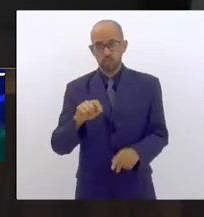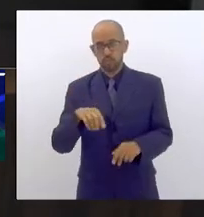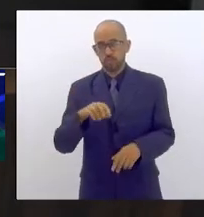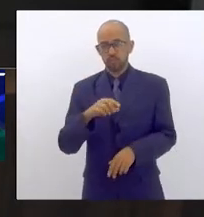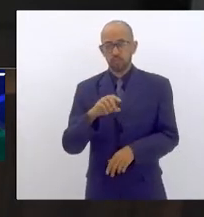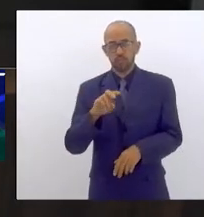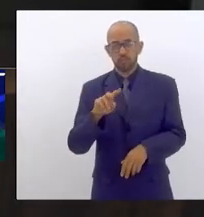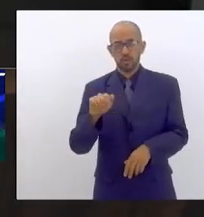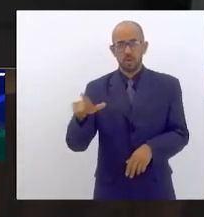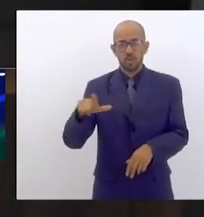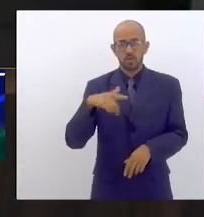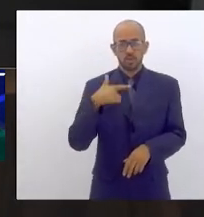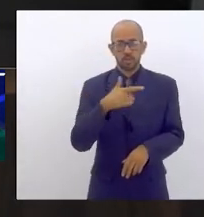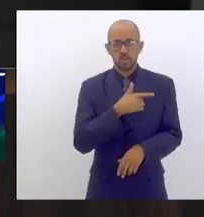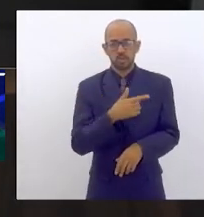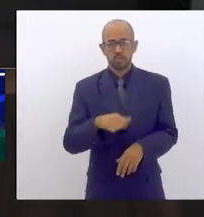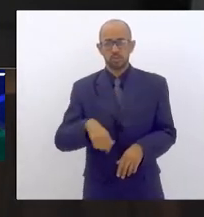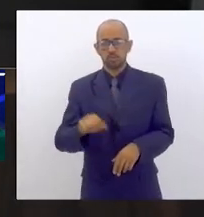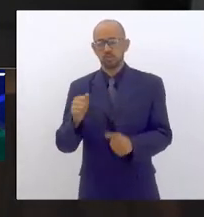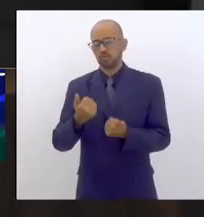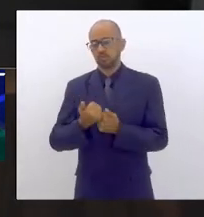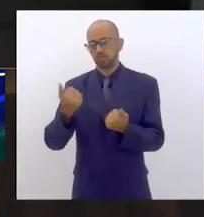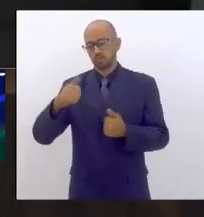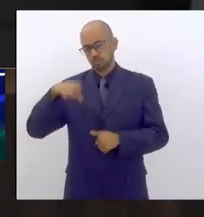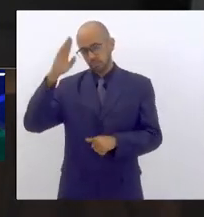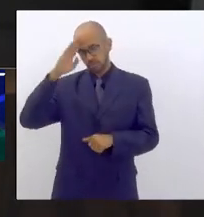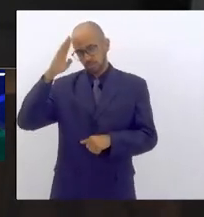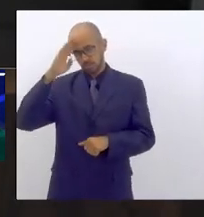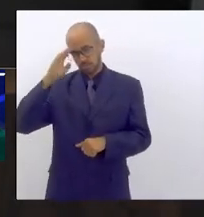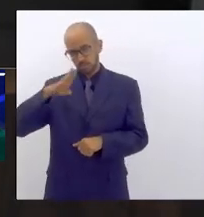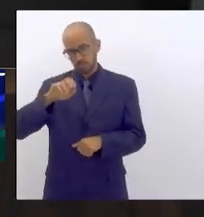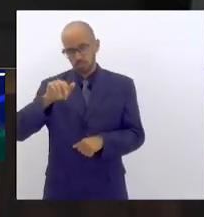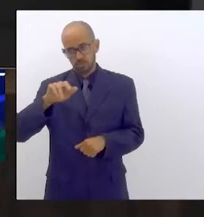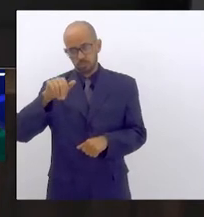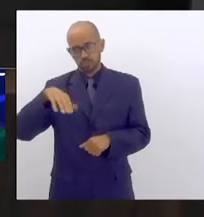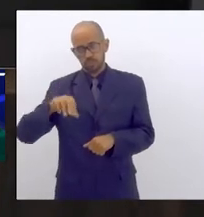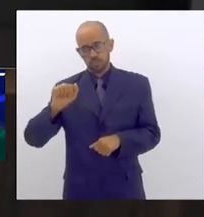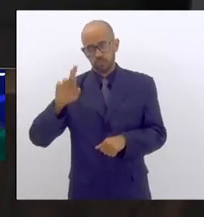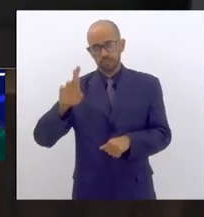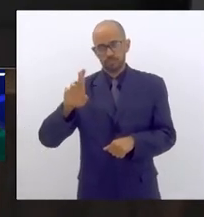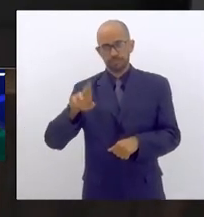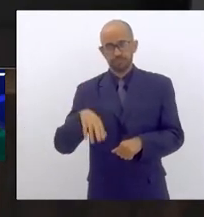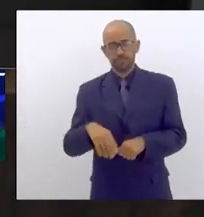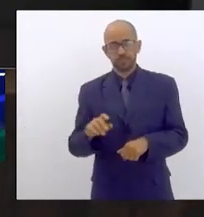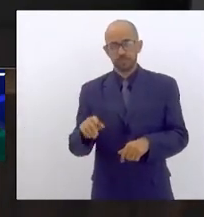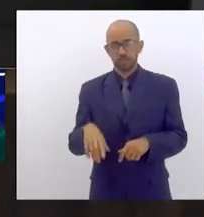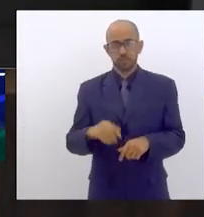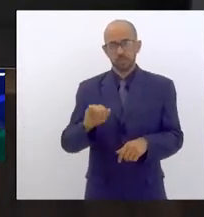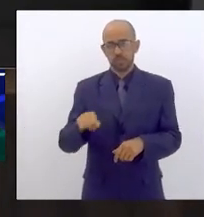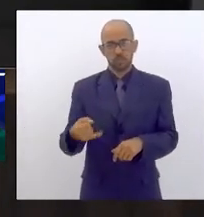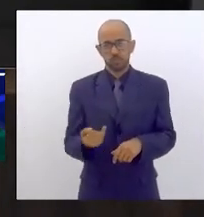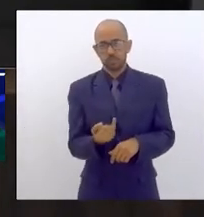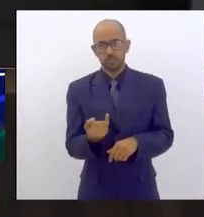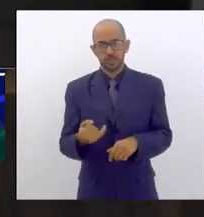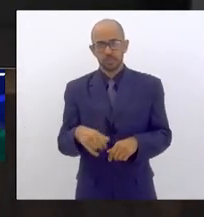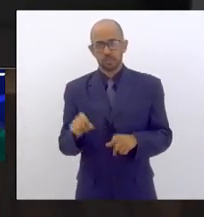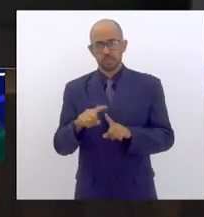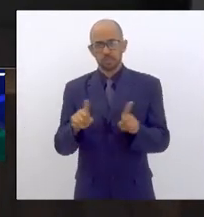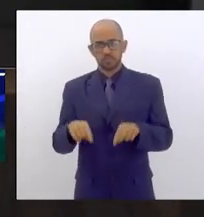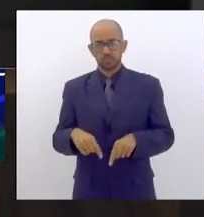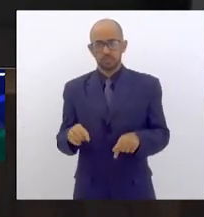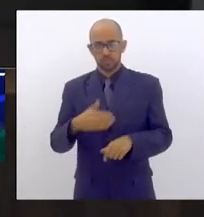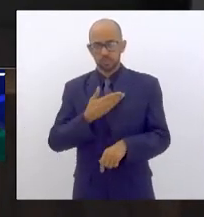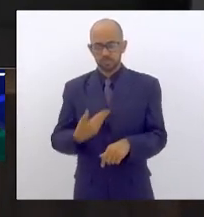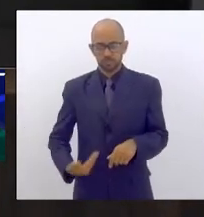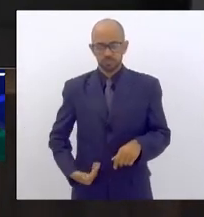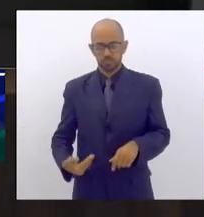Saúde, Subtenente Bernard, Atila Nunes, Marcos Vinícius e Márcio Canela, que dispõe sobre o aproveitamento dos empregados públicos da Companhia